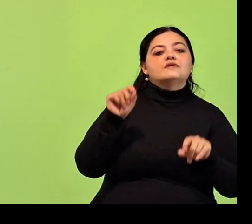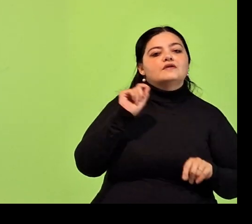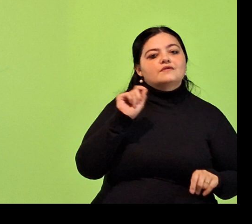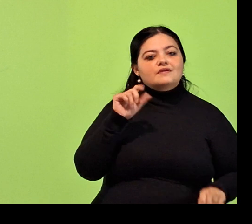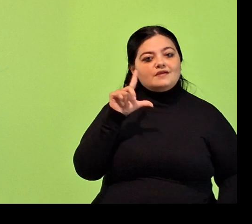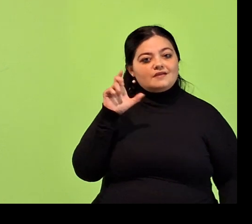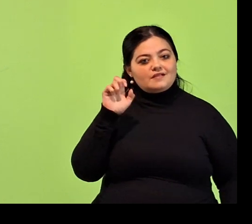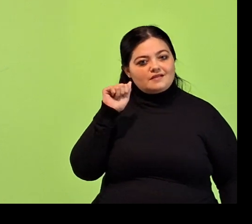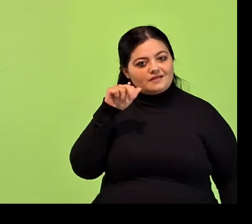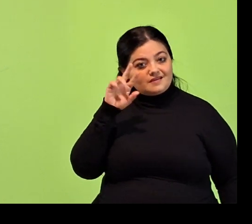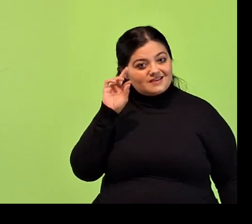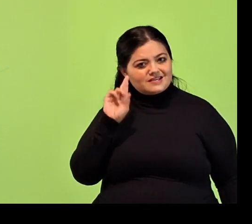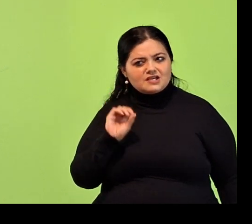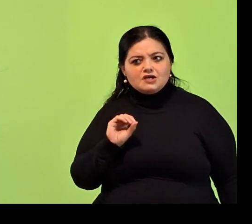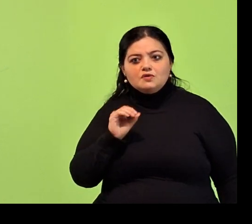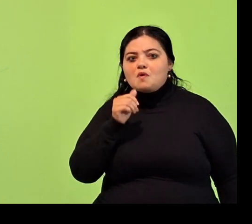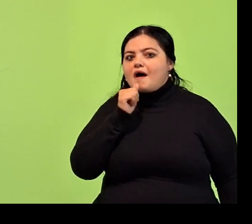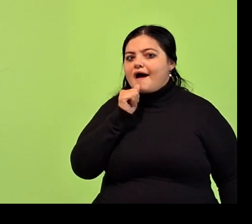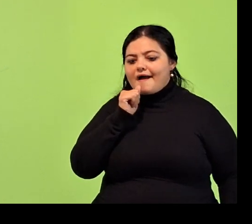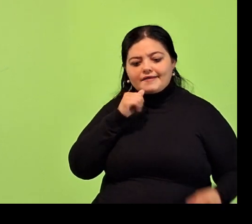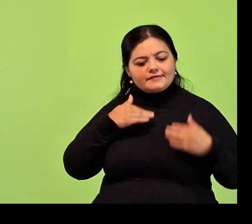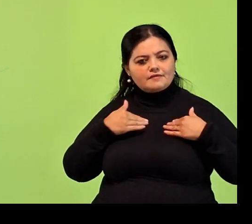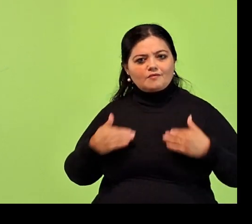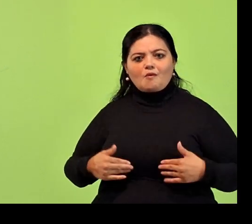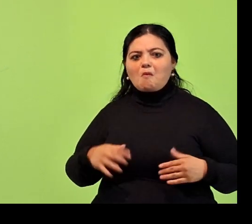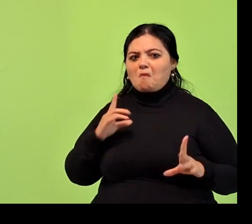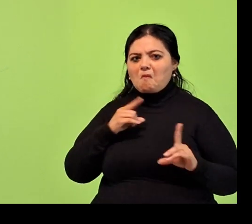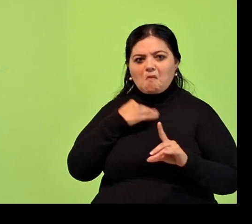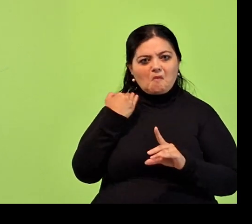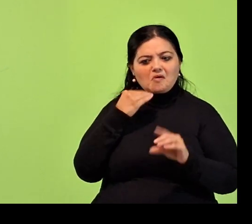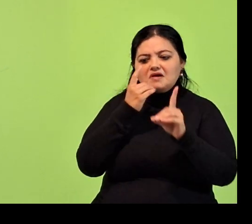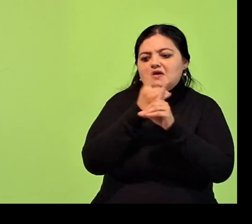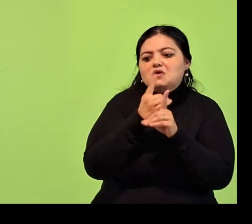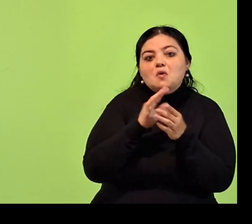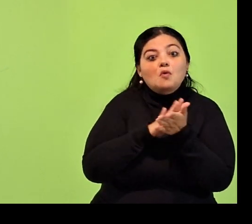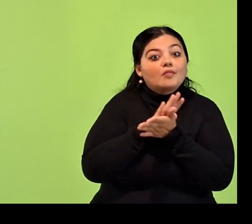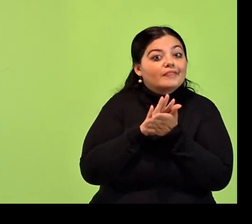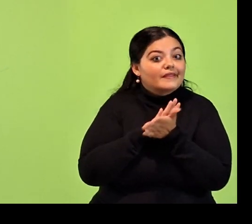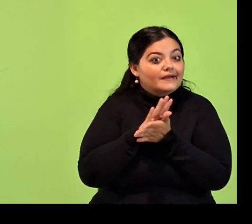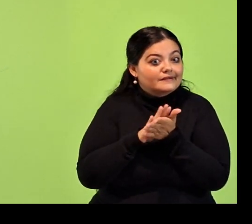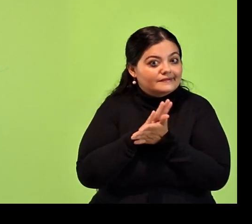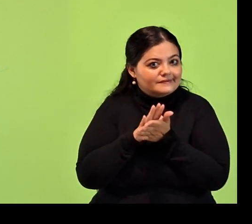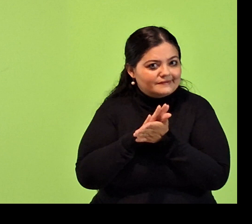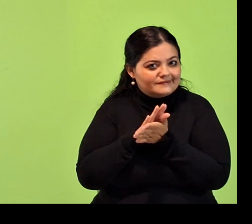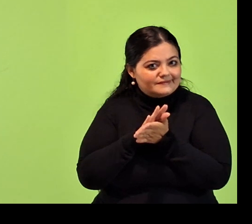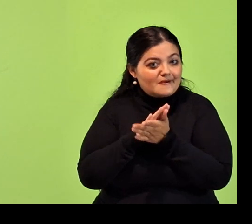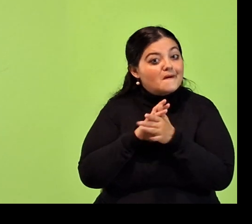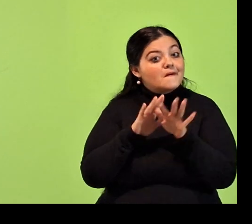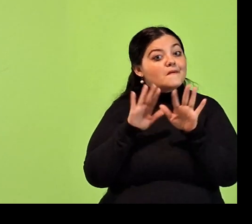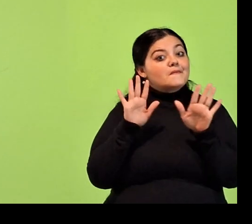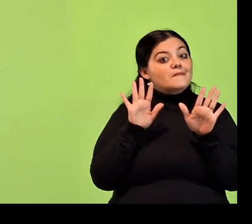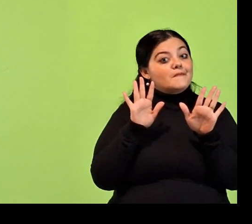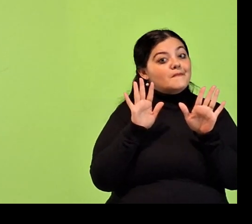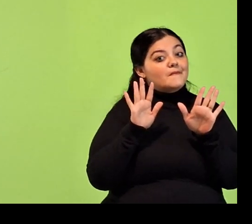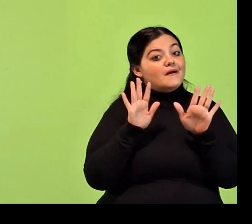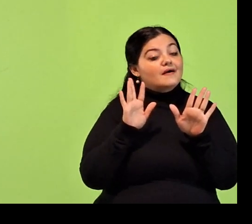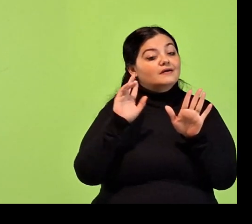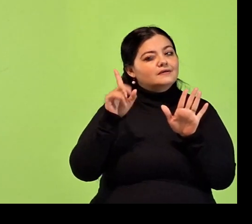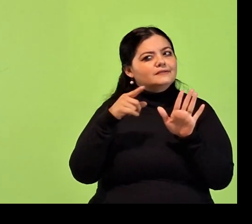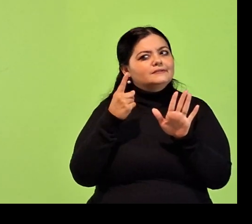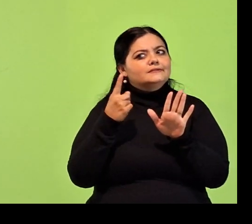e o corpo dele não haviam sido encontrados até pouco tempo atrás. Na verdade, isso é